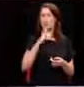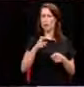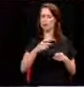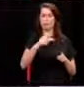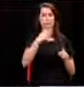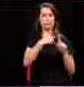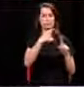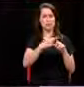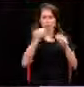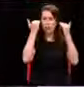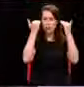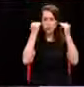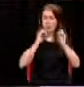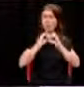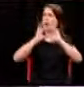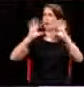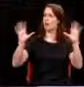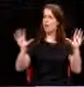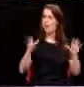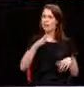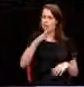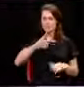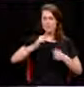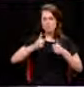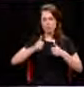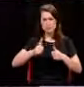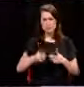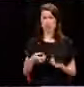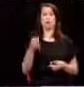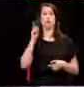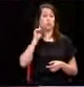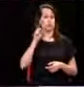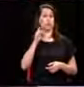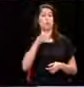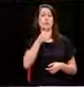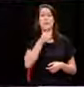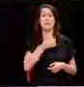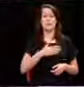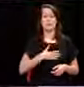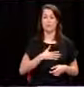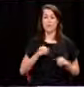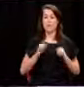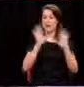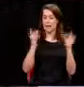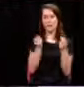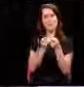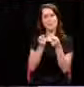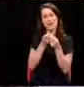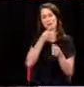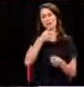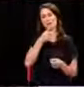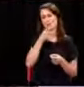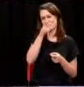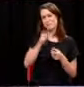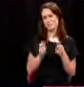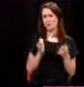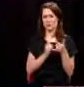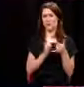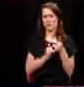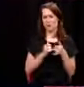informações corretas, e acho que isso é importante para o Benfica, torna o Benfica mais próximo de todos os benfiquistas. Ora, todos os benfiquistas,